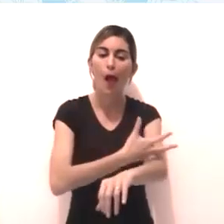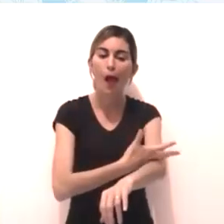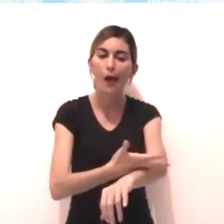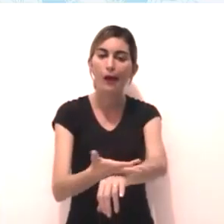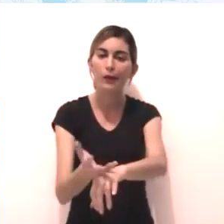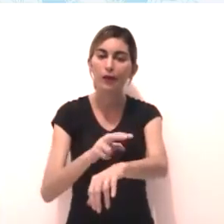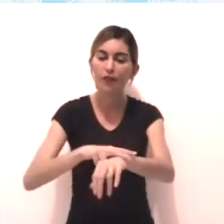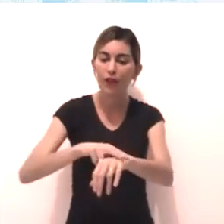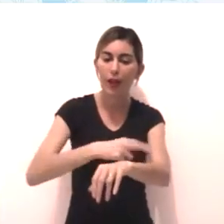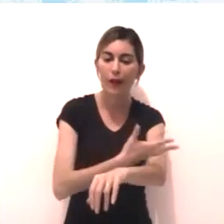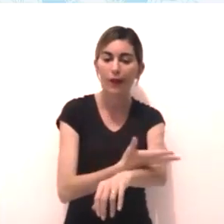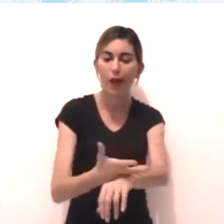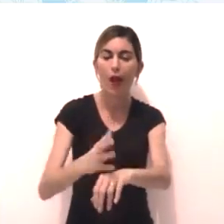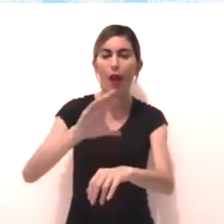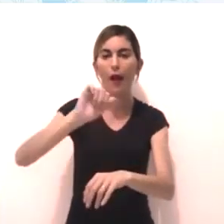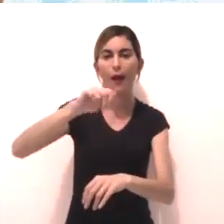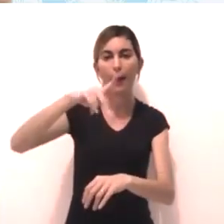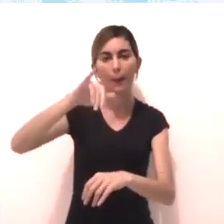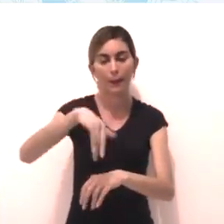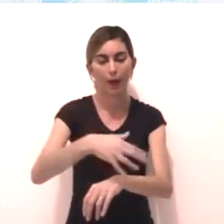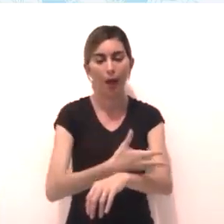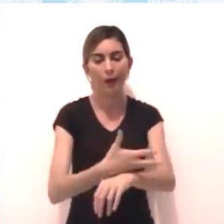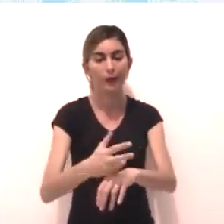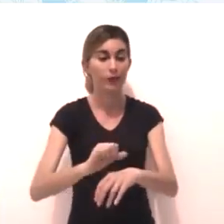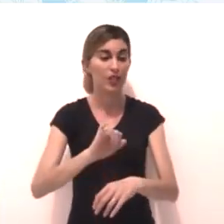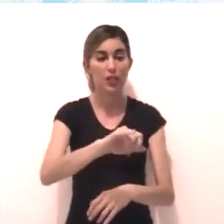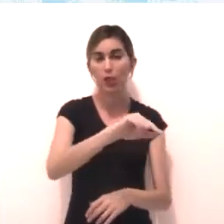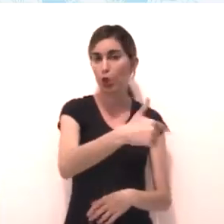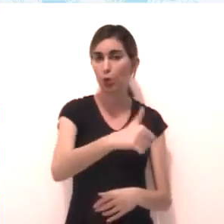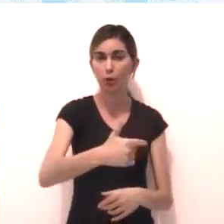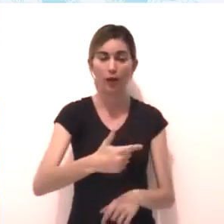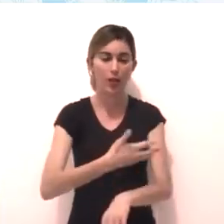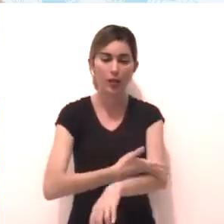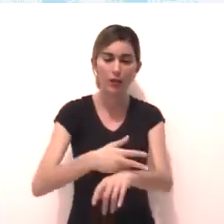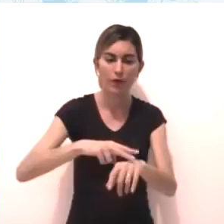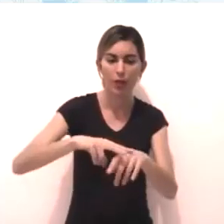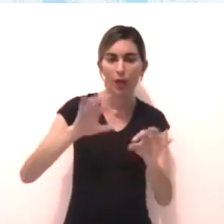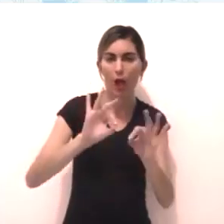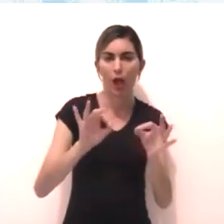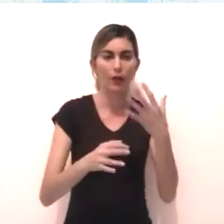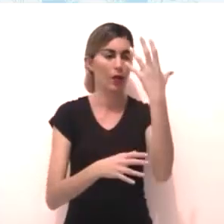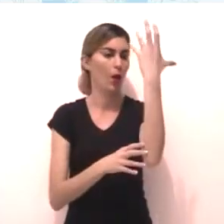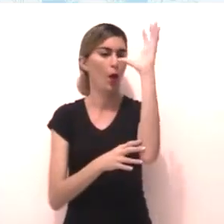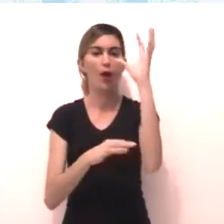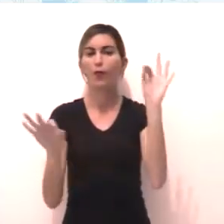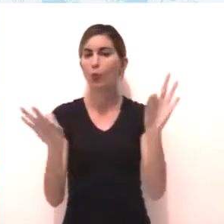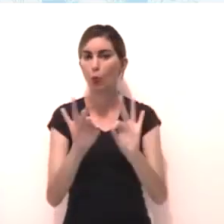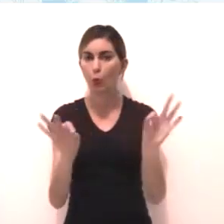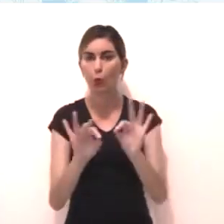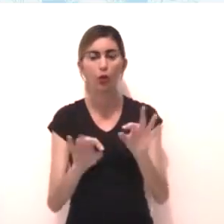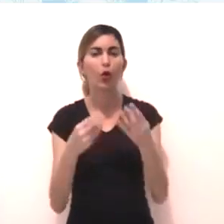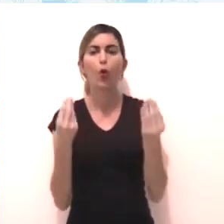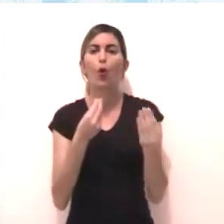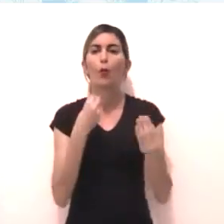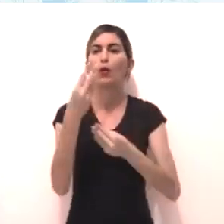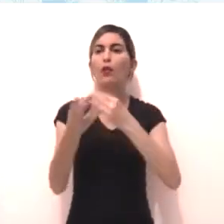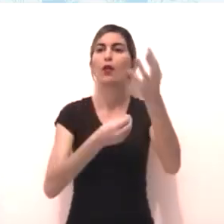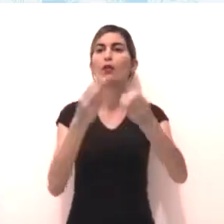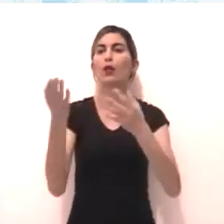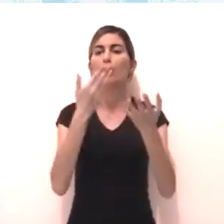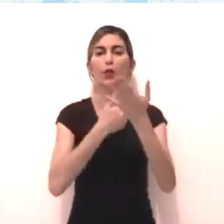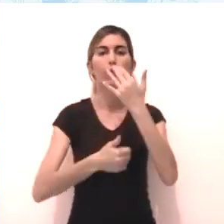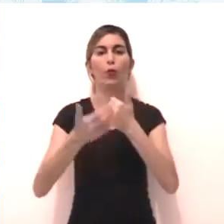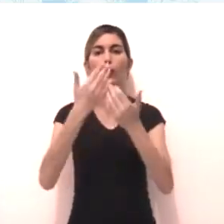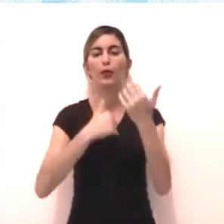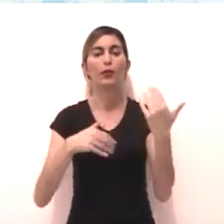capim. Então, não existiria outras formas de vida se a gente não tivesse a planta para fornecer alimento para